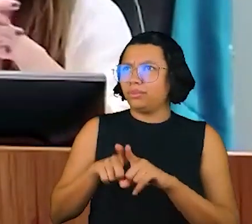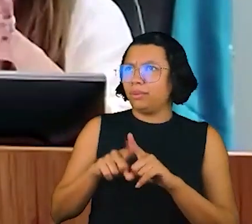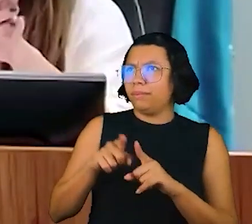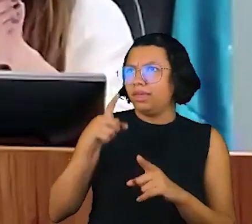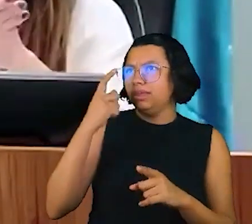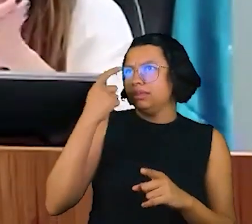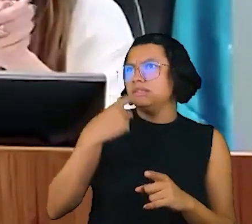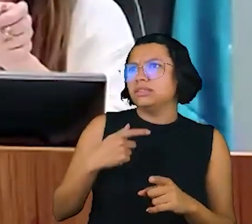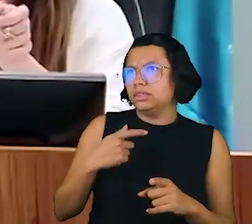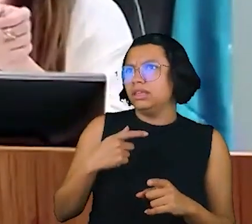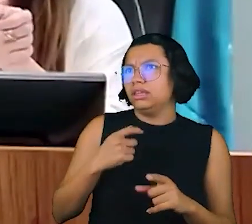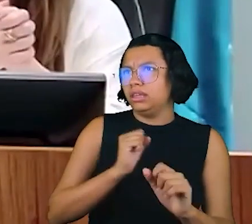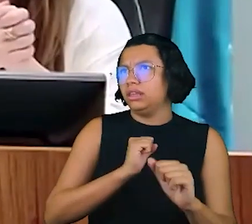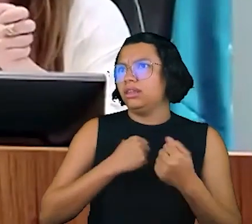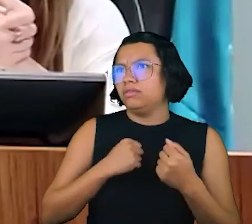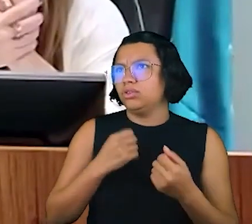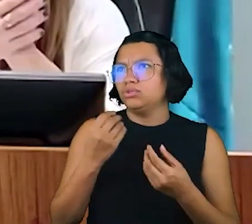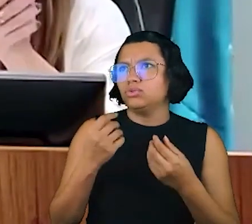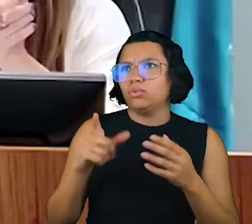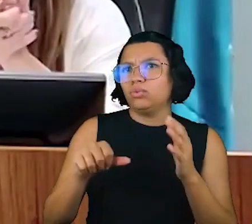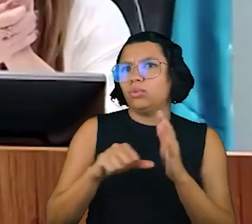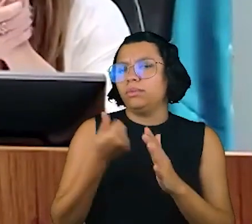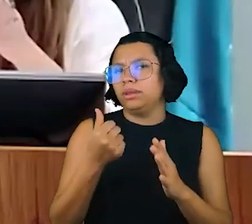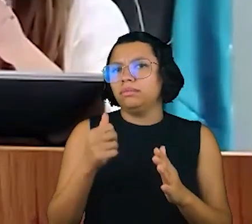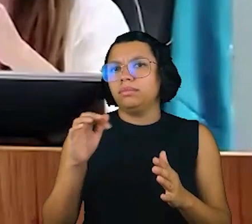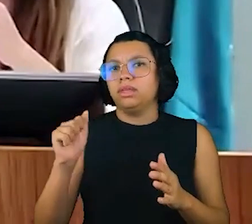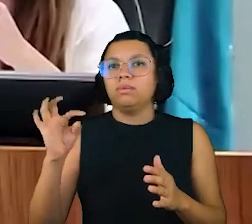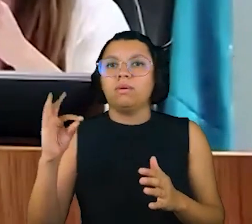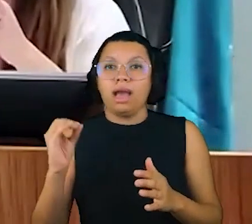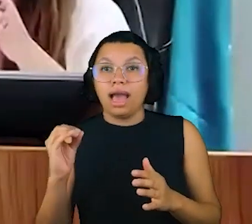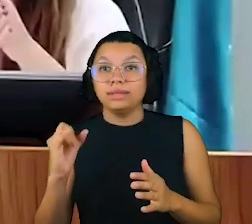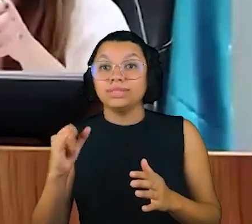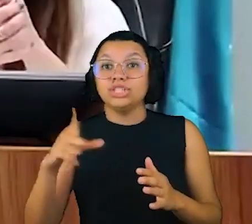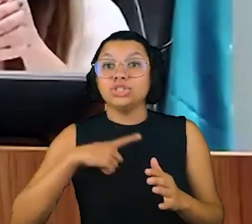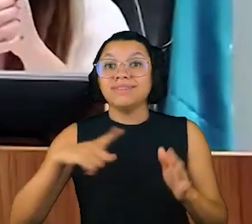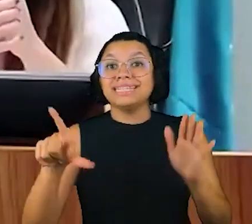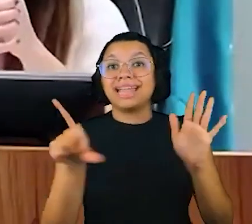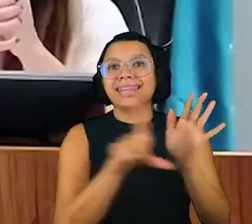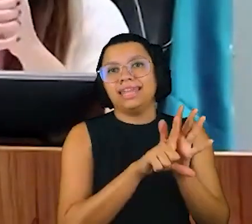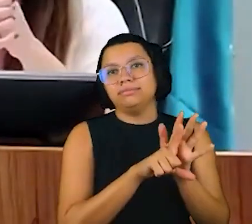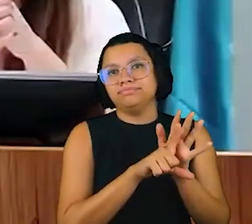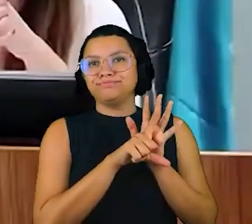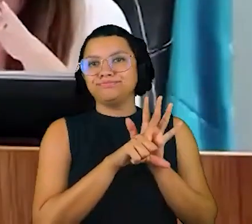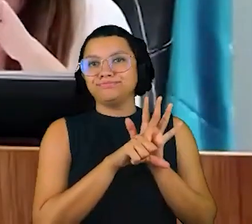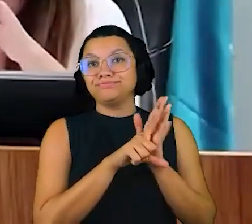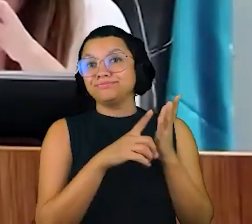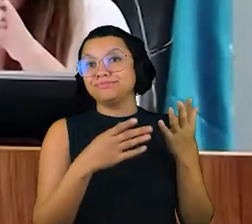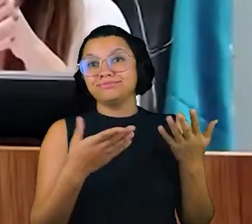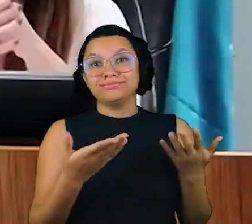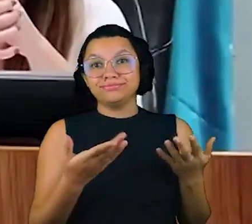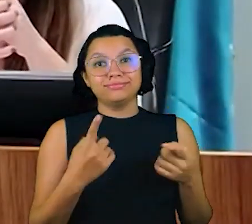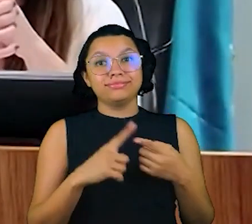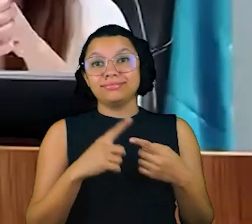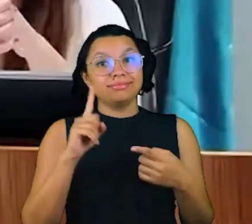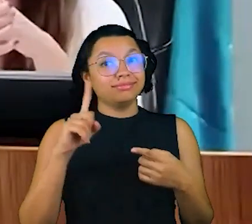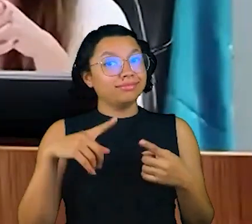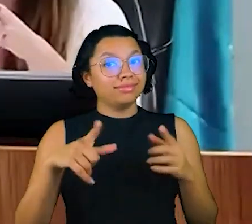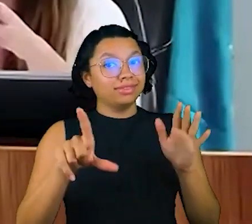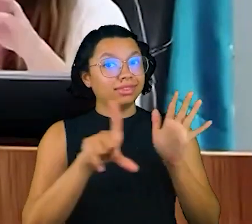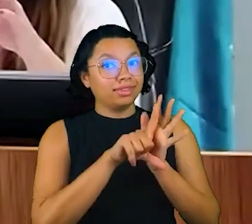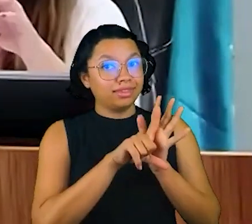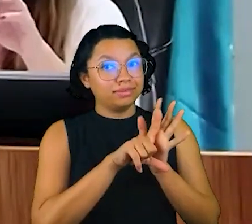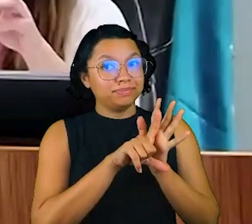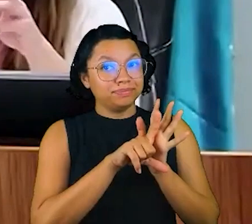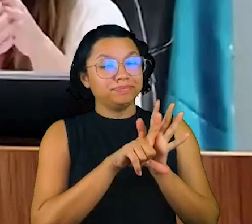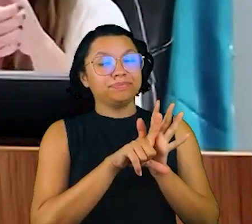Agora, eu também seria defensor do Bacenjude como primeiro ato do processo se isso estivesse previsto em lei. Só que